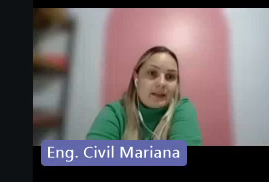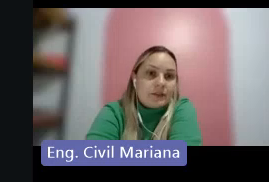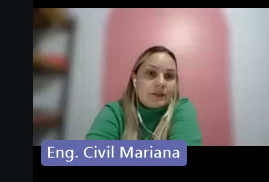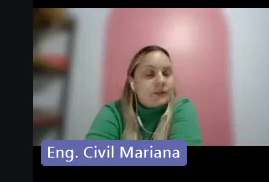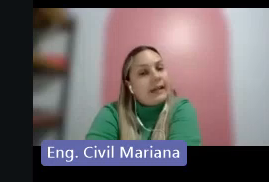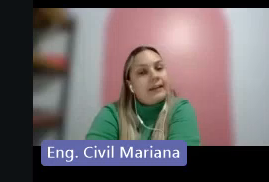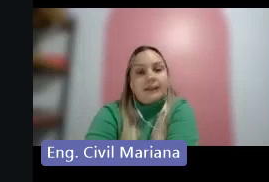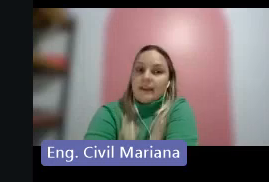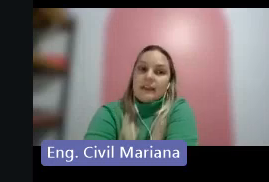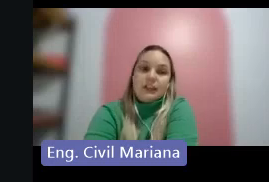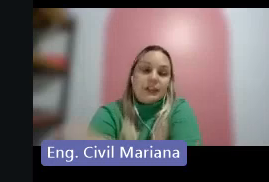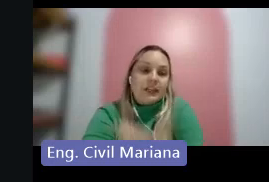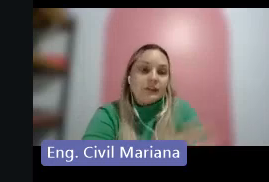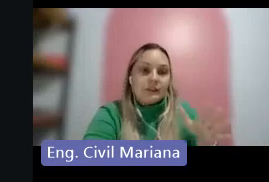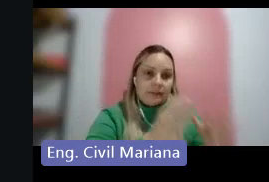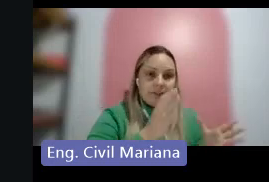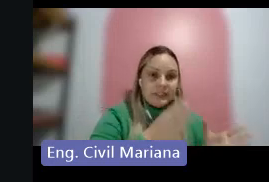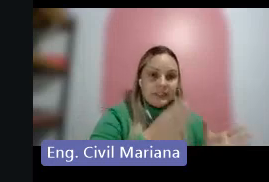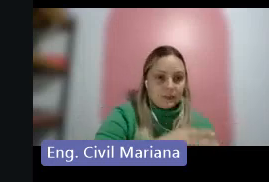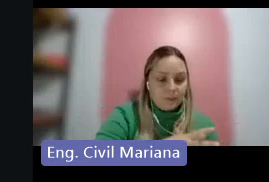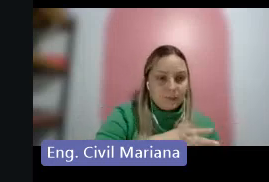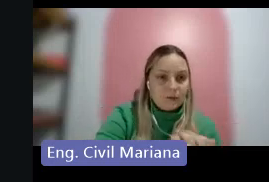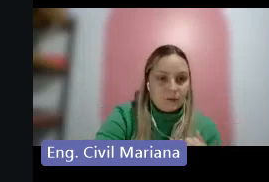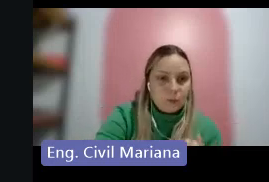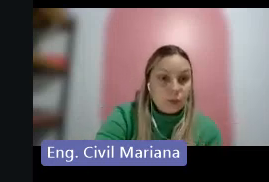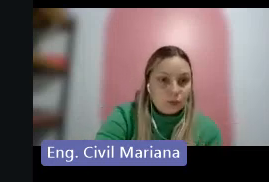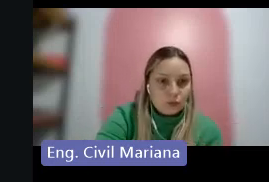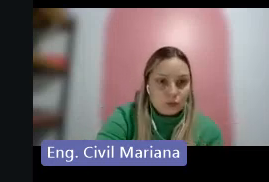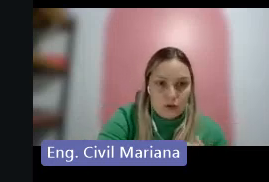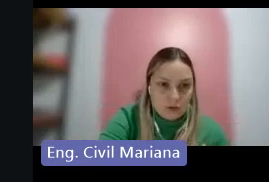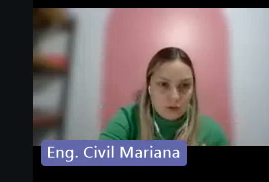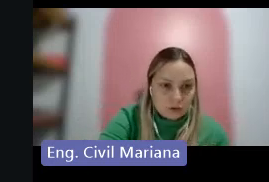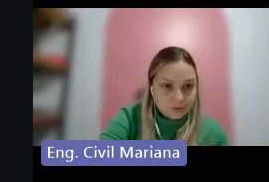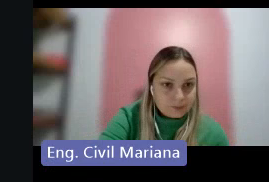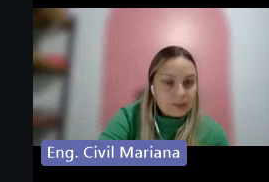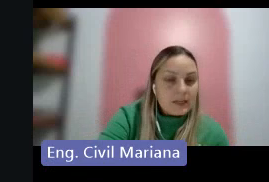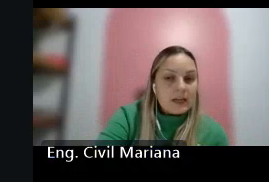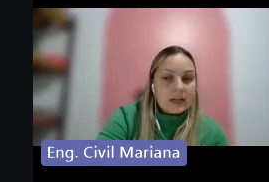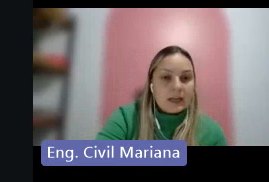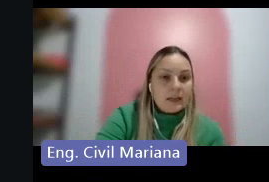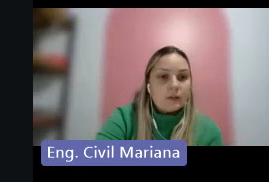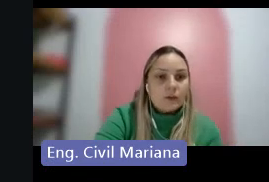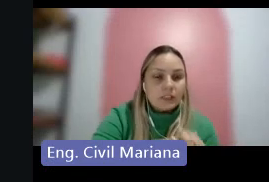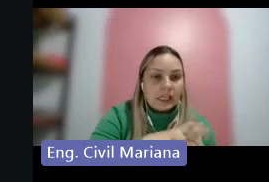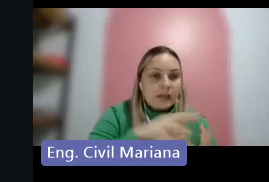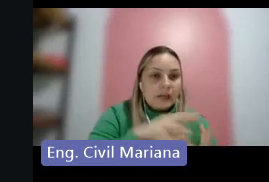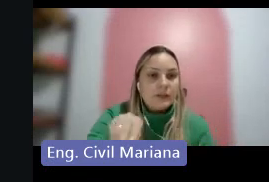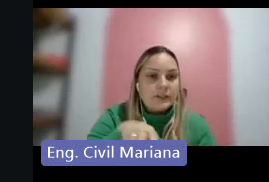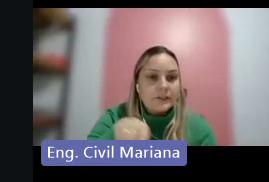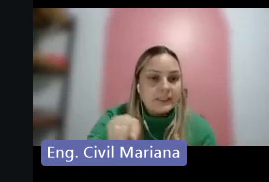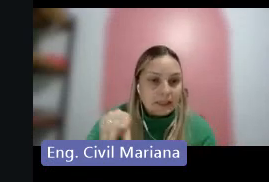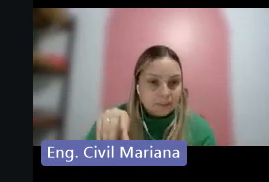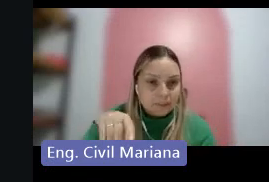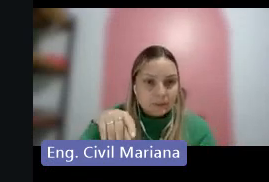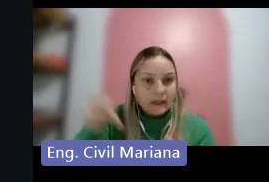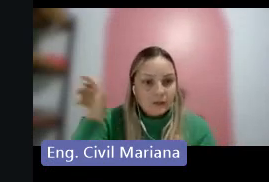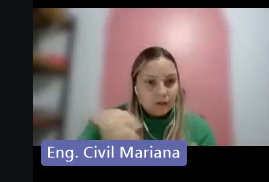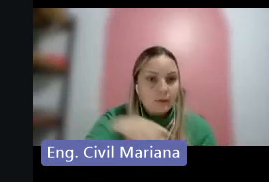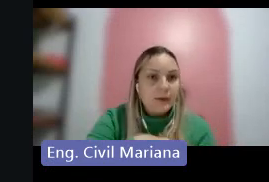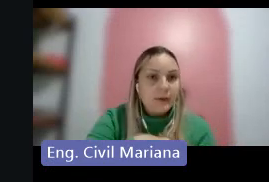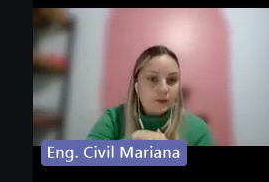mas um caso em que tinha no terreno vizinho um estudo do solo e o engenheiro não quis